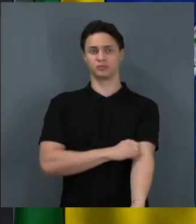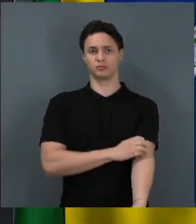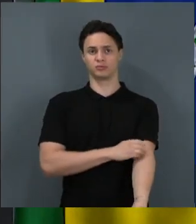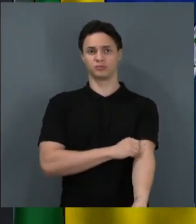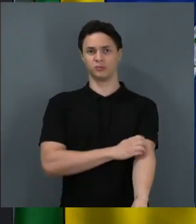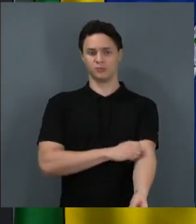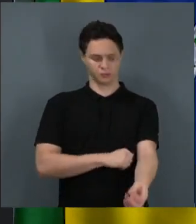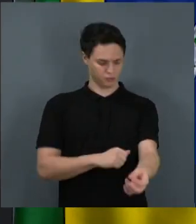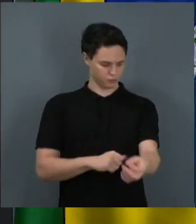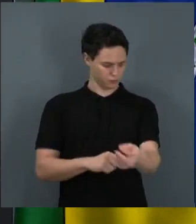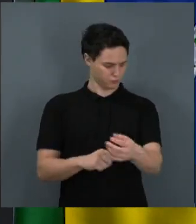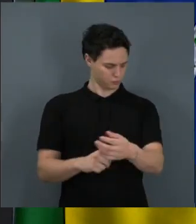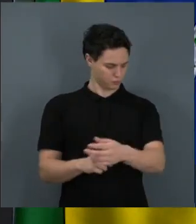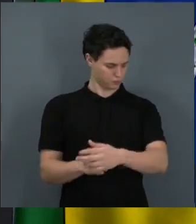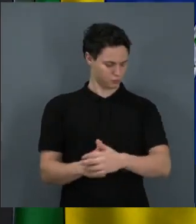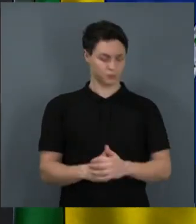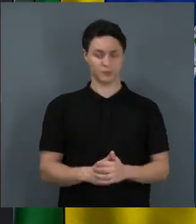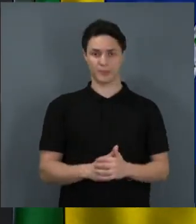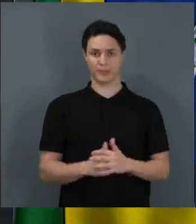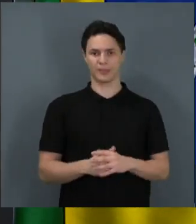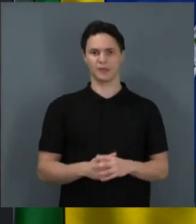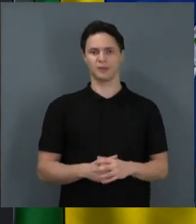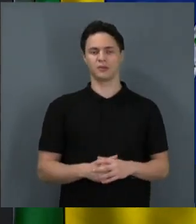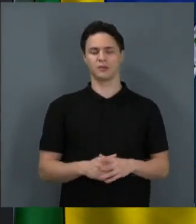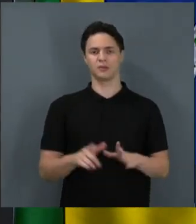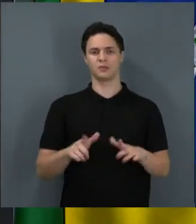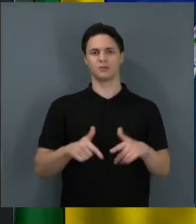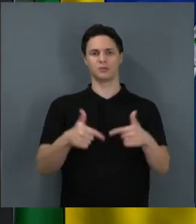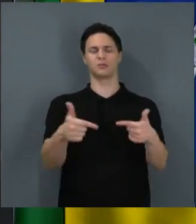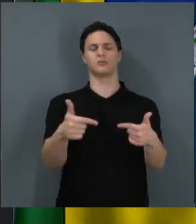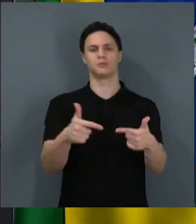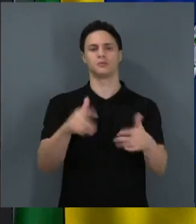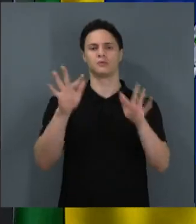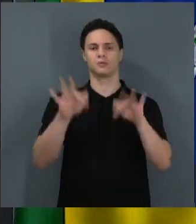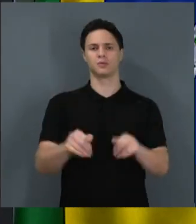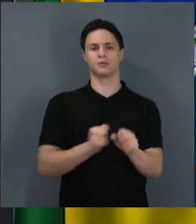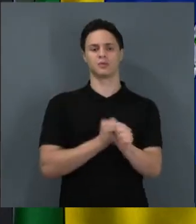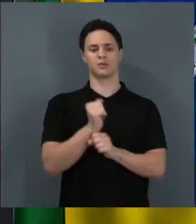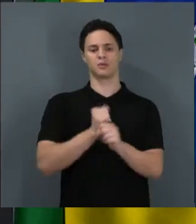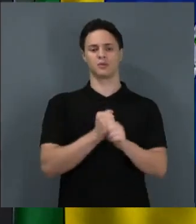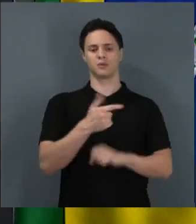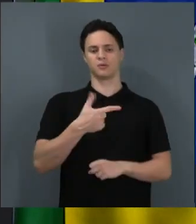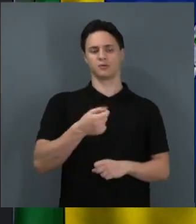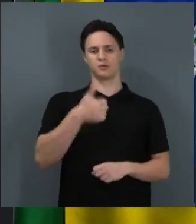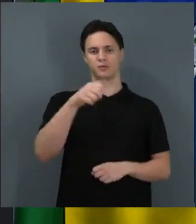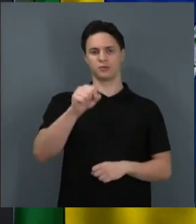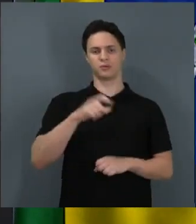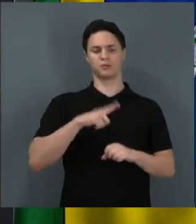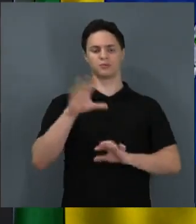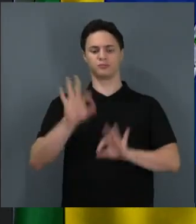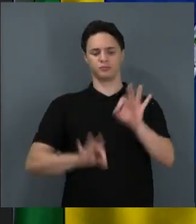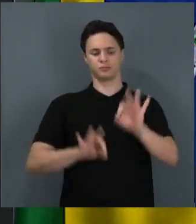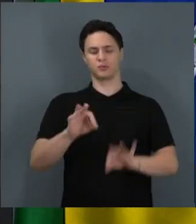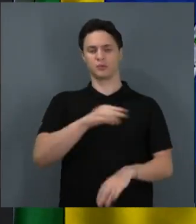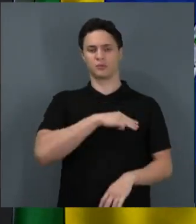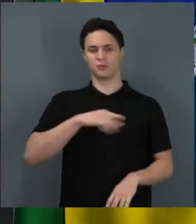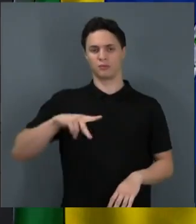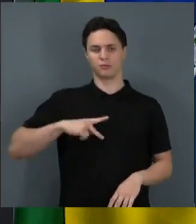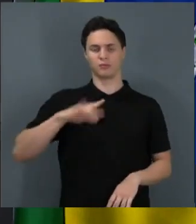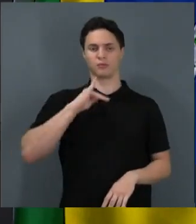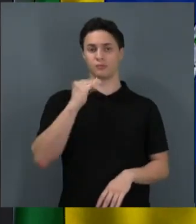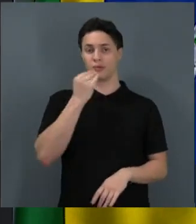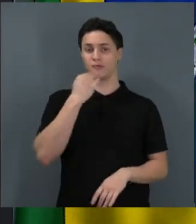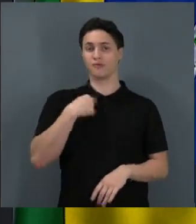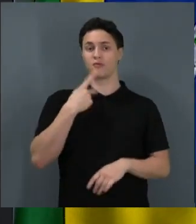E essa ação terminou em 2018 com uma articulação do Ministério Público naquela oportunidade que